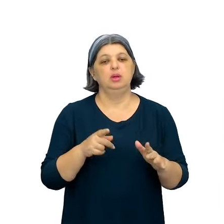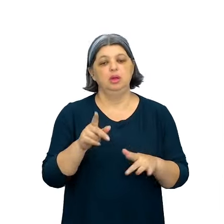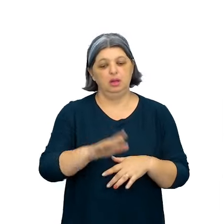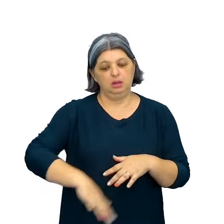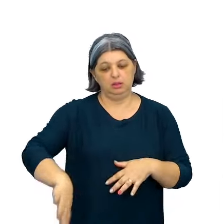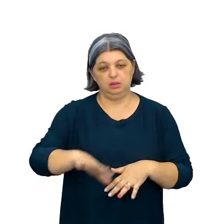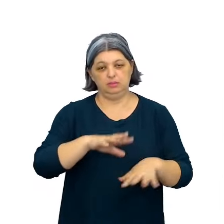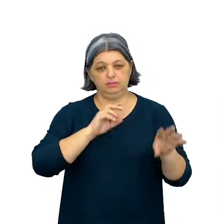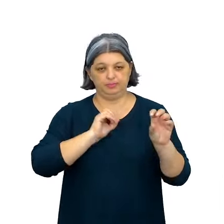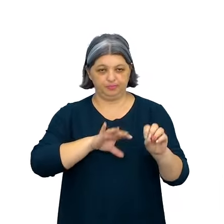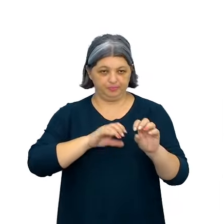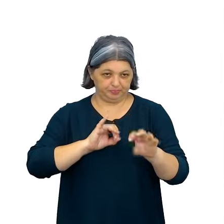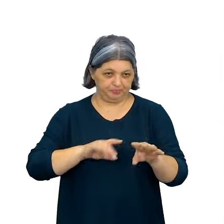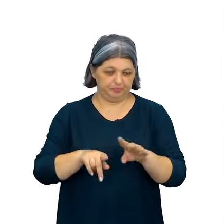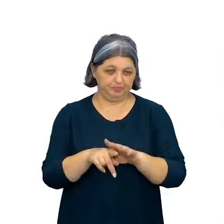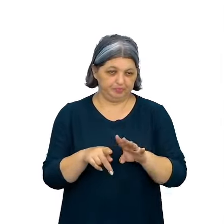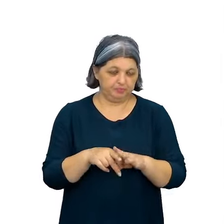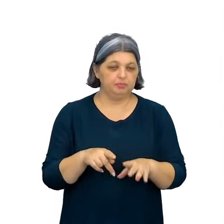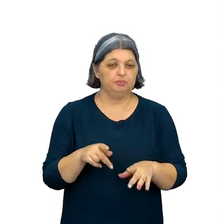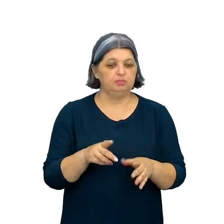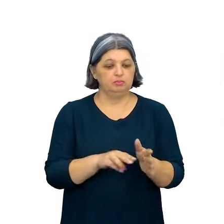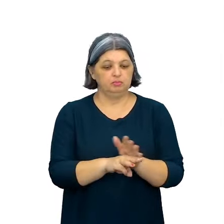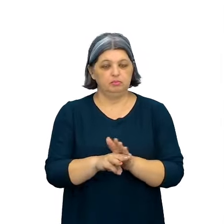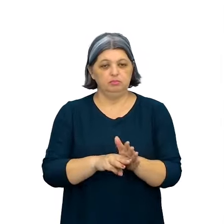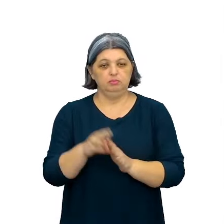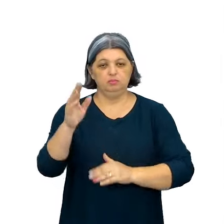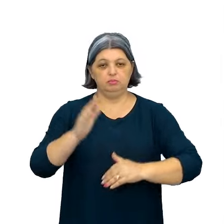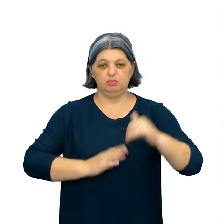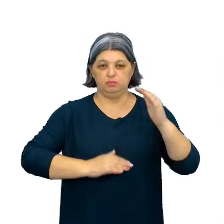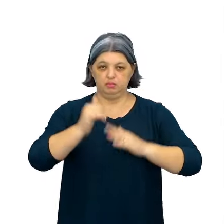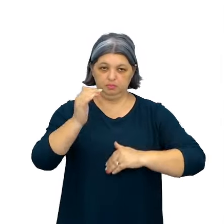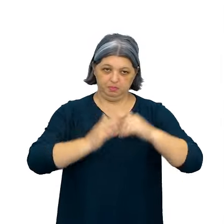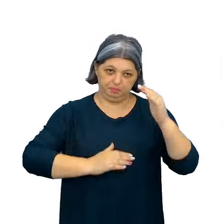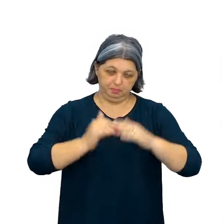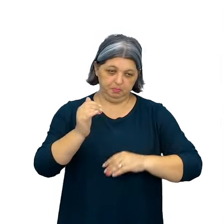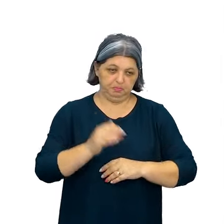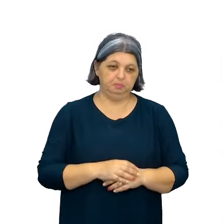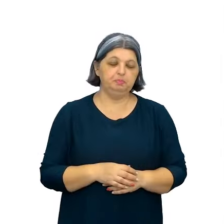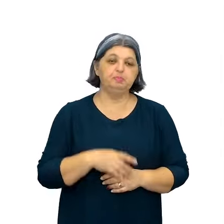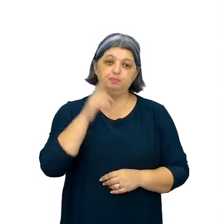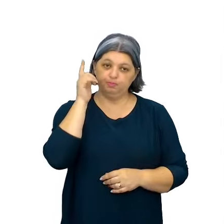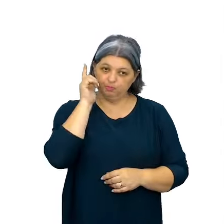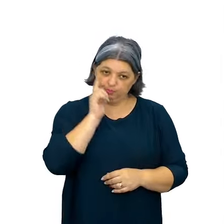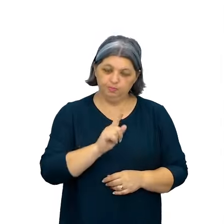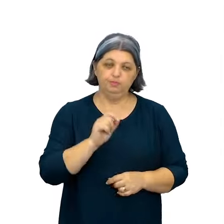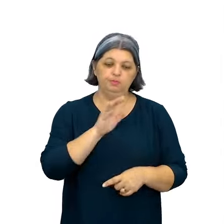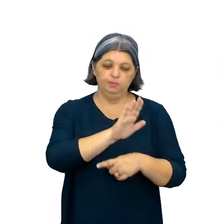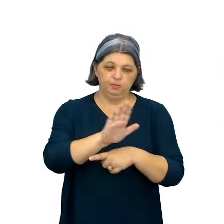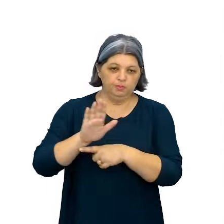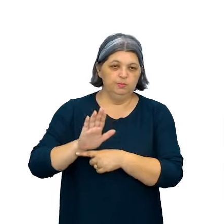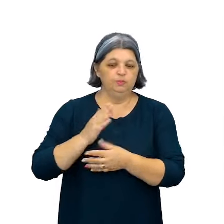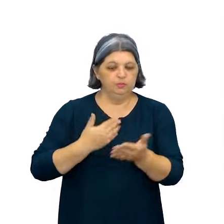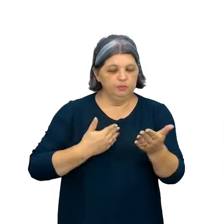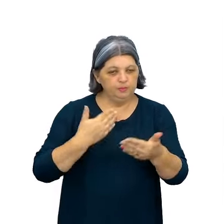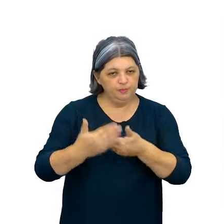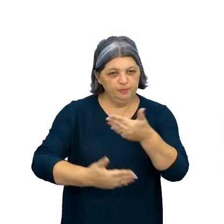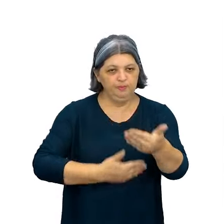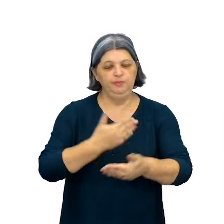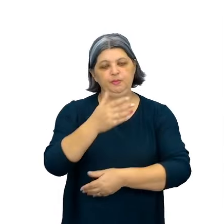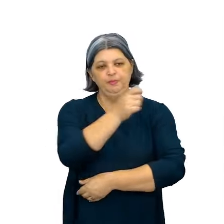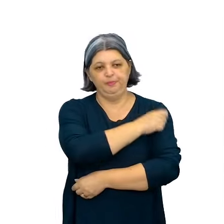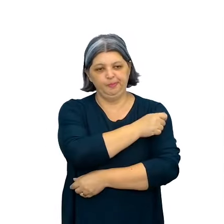possam identificar com confiança métodos e práticas que funcionam para a aprendizagem dos estudantes. Além disso,